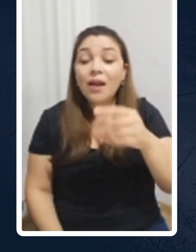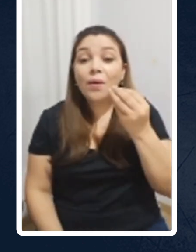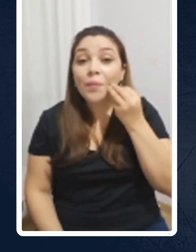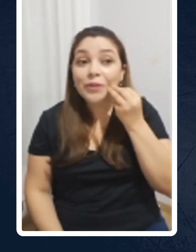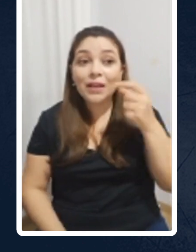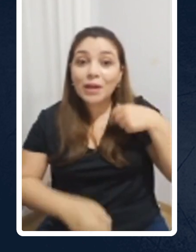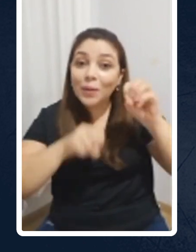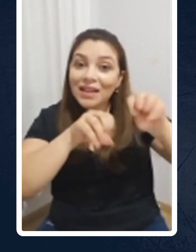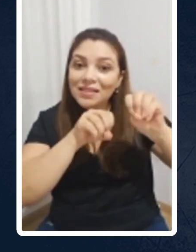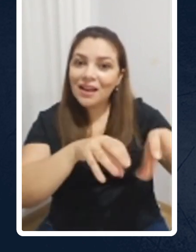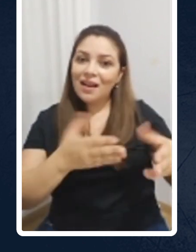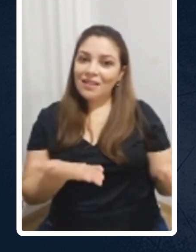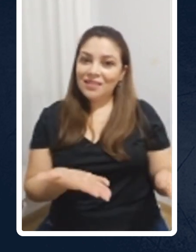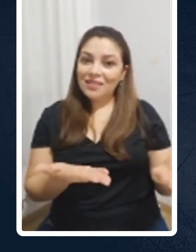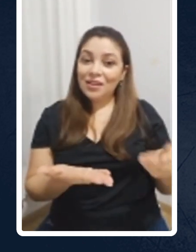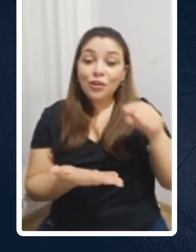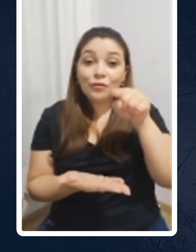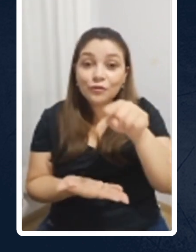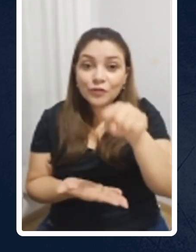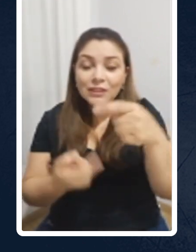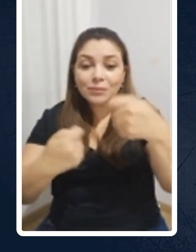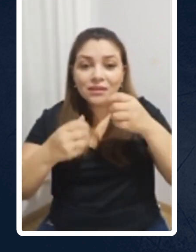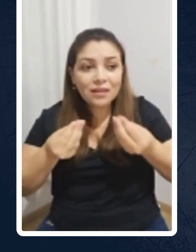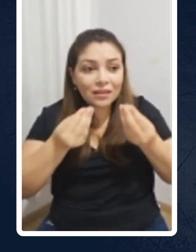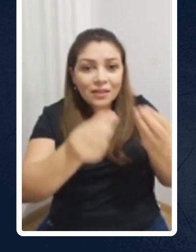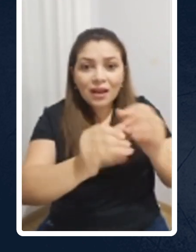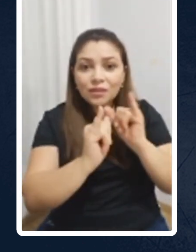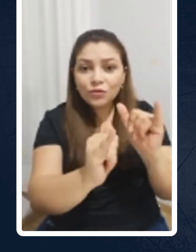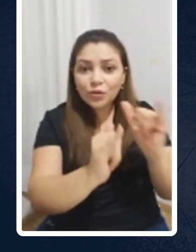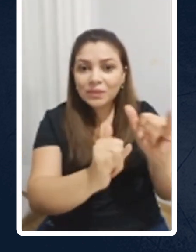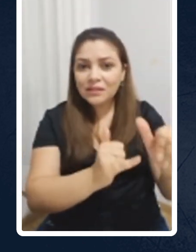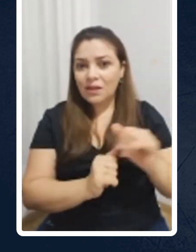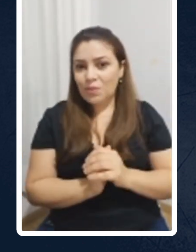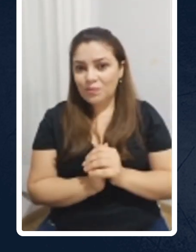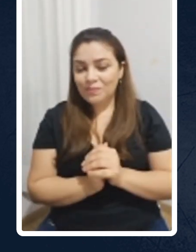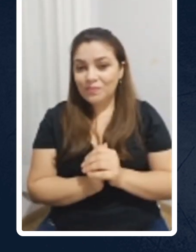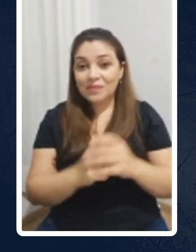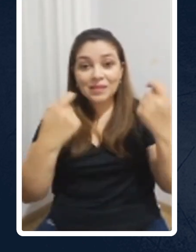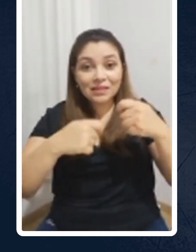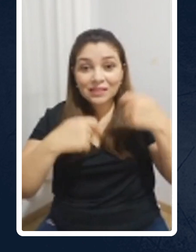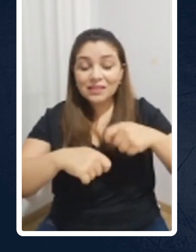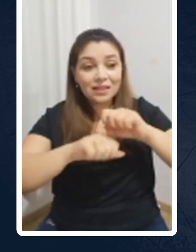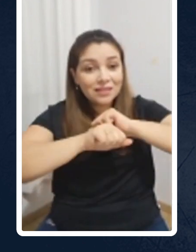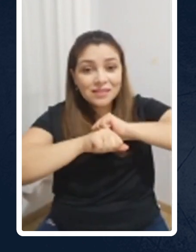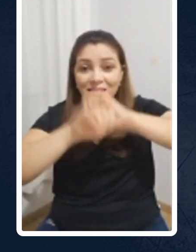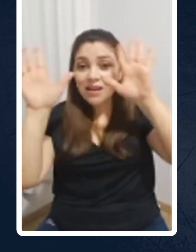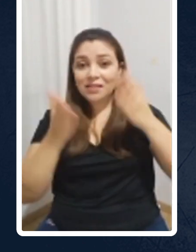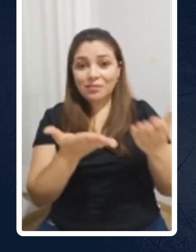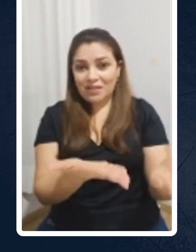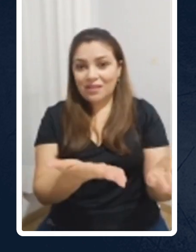Se ele for esclarecido e você tiver a informação e a formação para fazer um